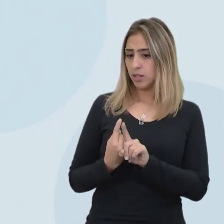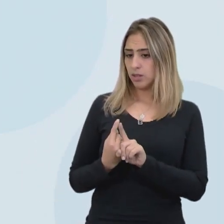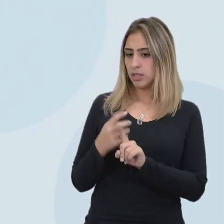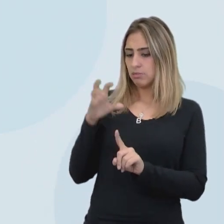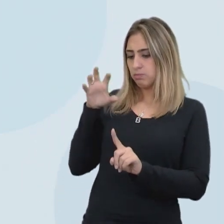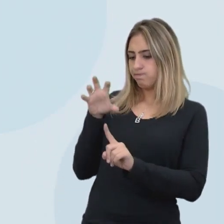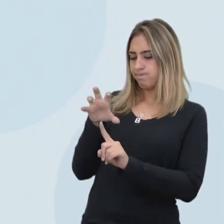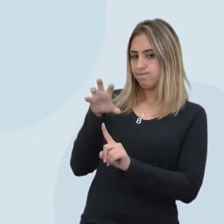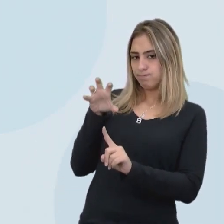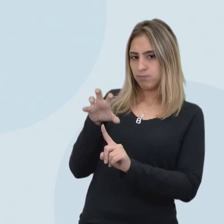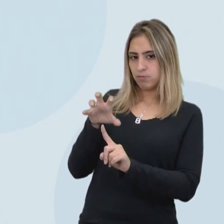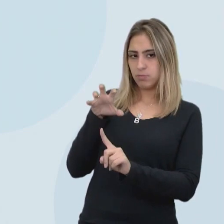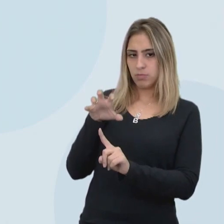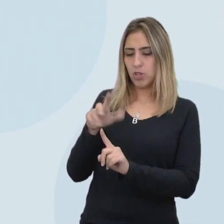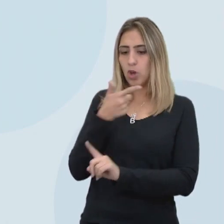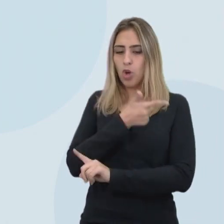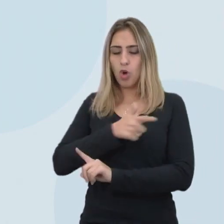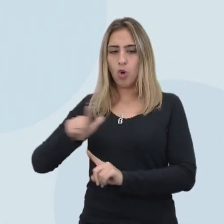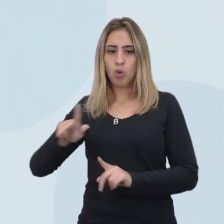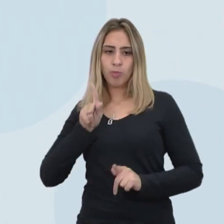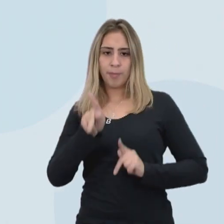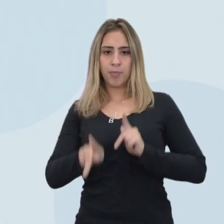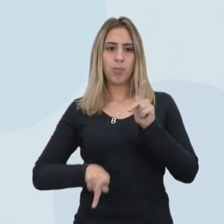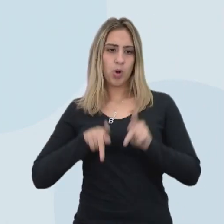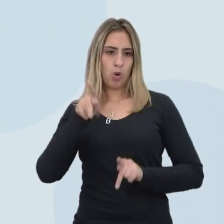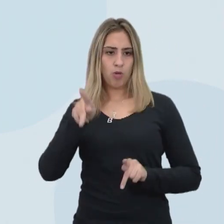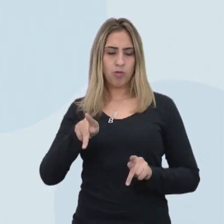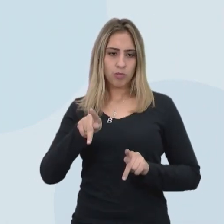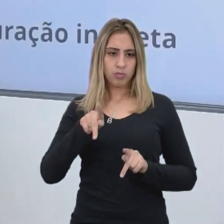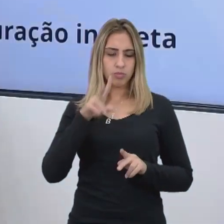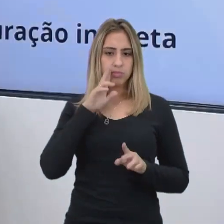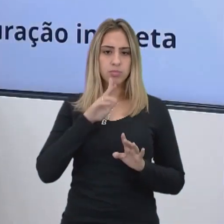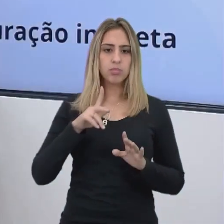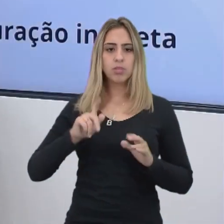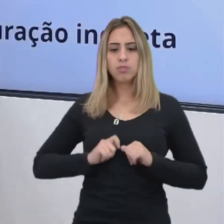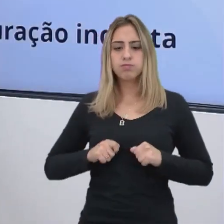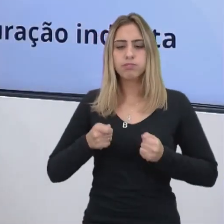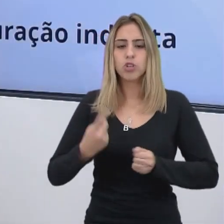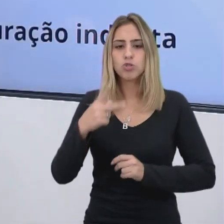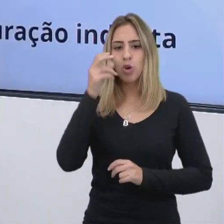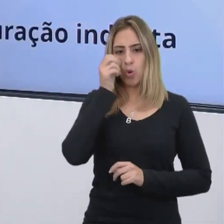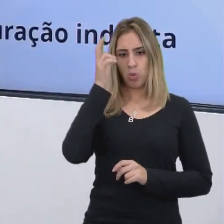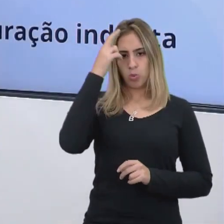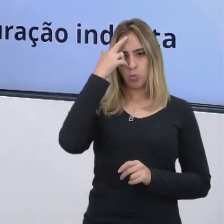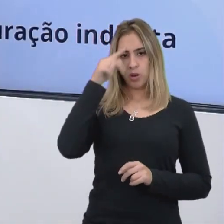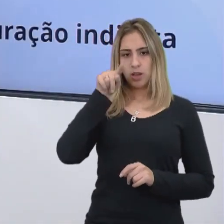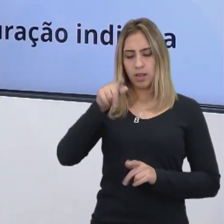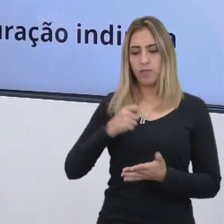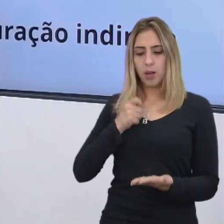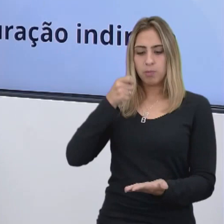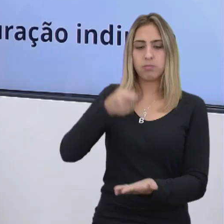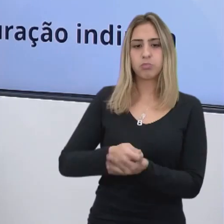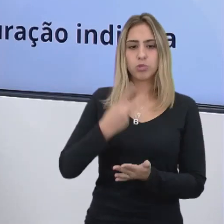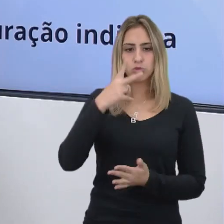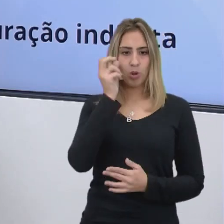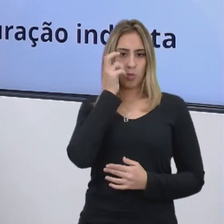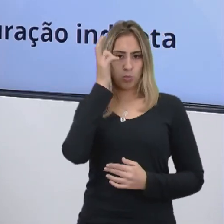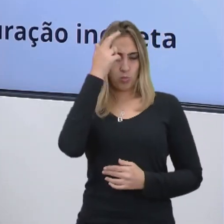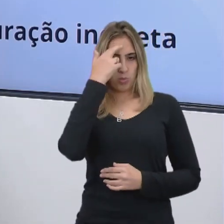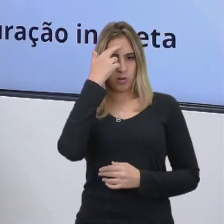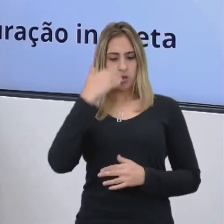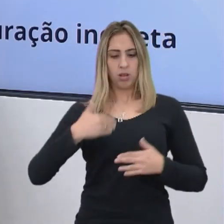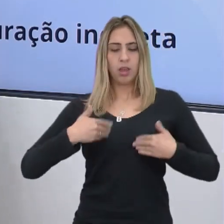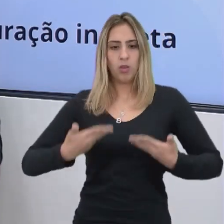oprimir, né, esses outros povos e impor a sua cultura. Então, ele vai impor a sua cultura,